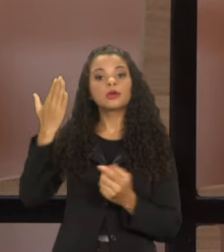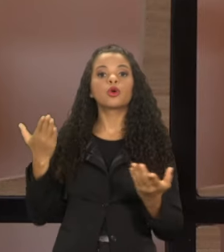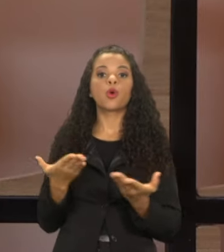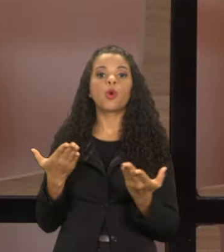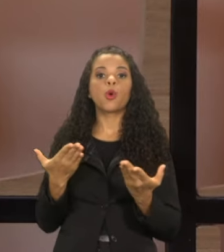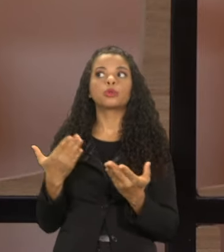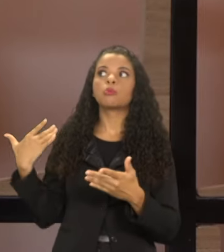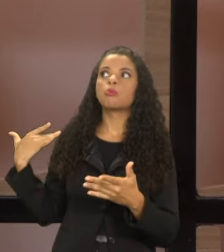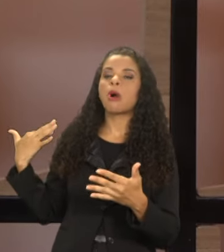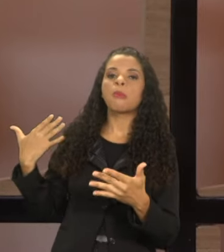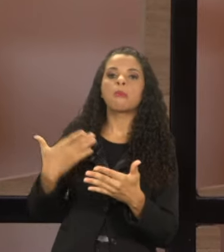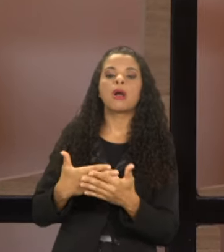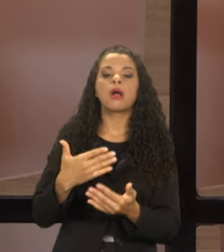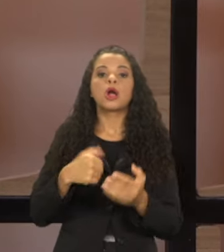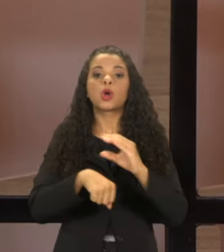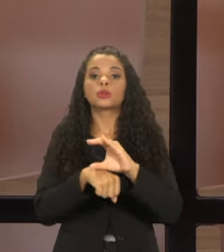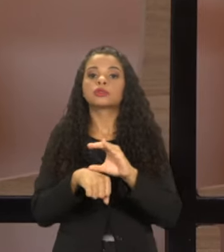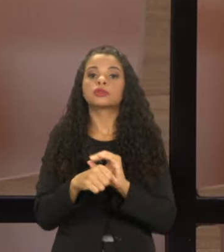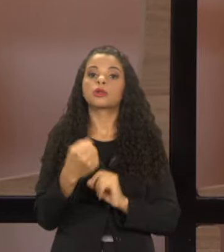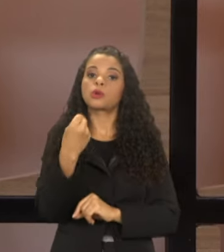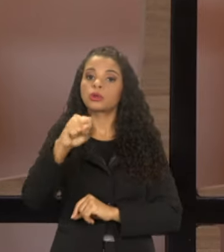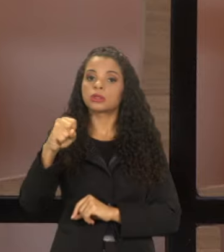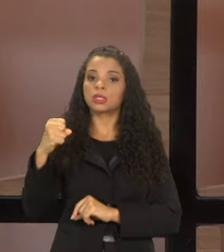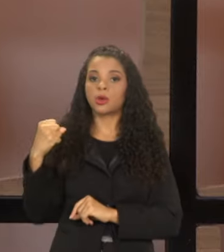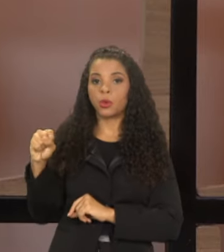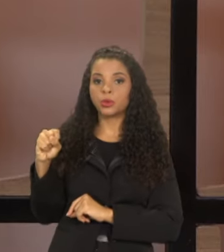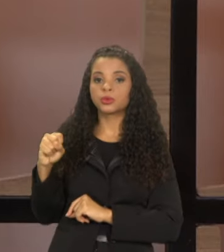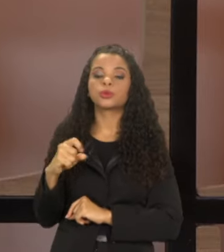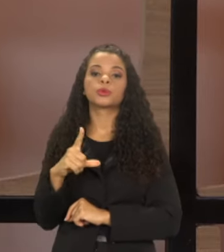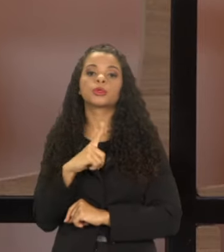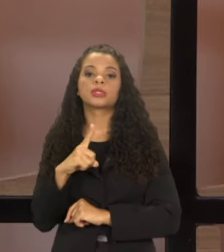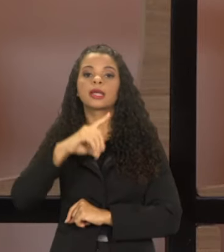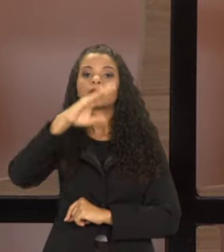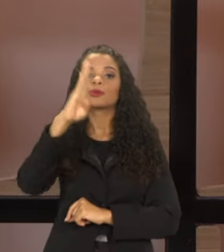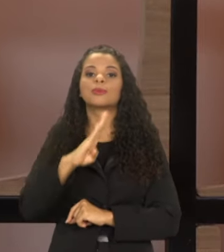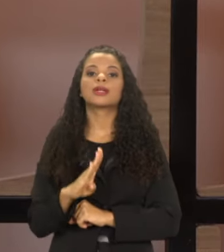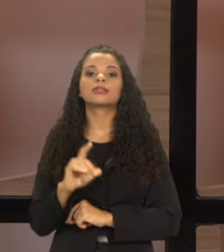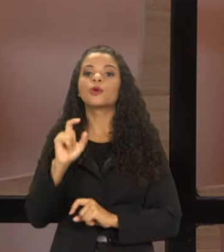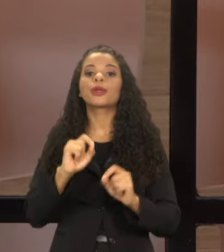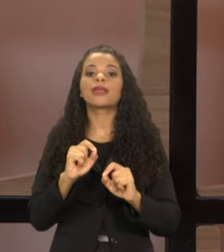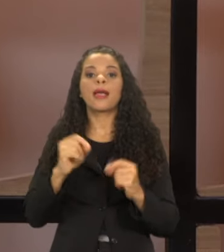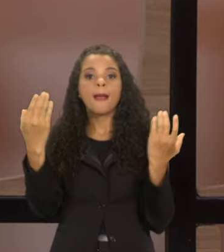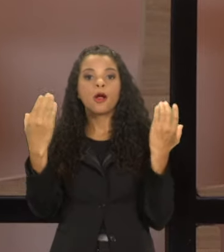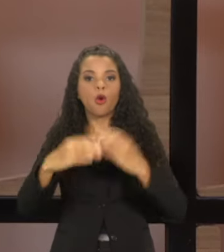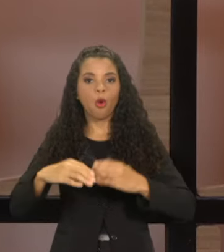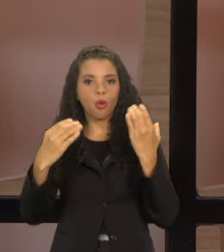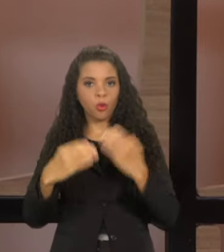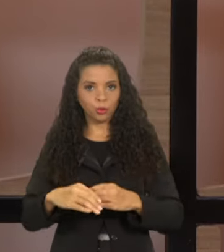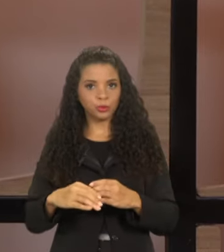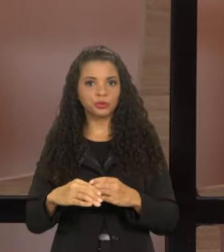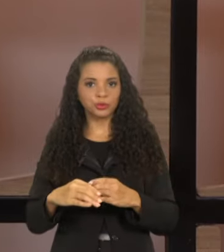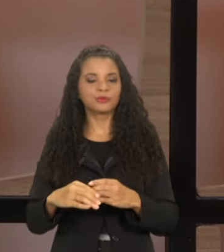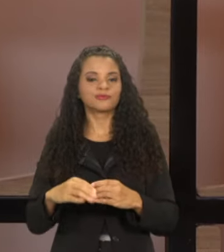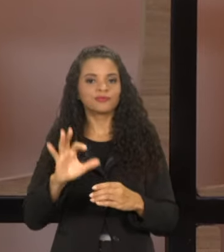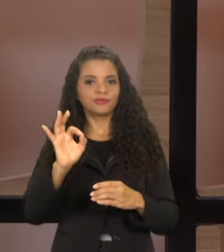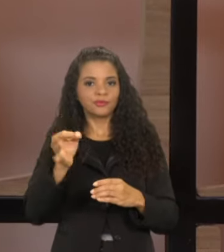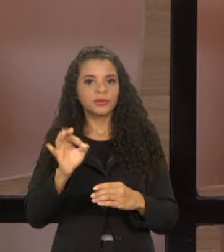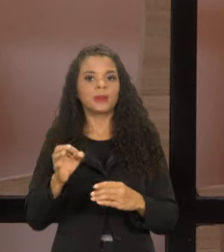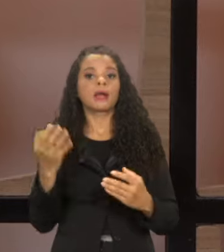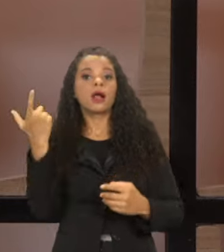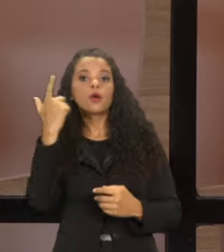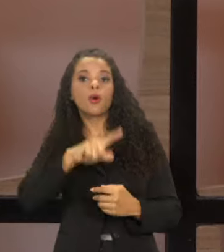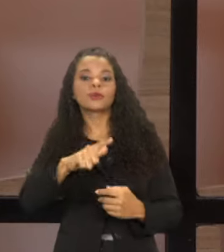1988, a partir da Constituição de 88, o que vigora no Brasil é o princípio do concurso público. Para você prestar um serviço para a